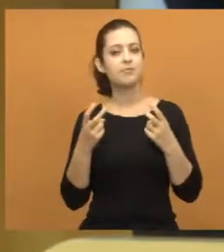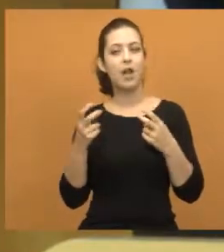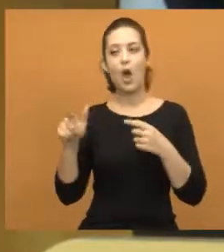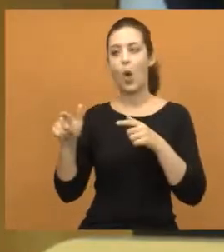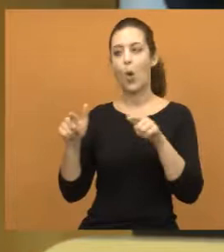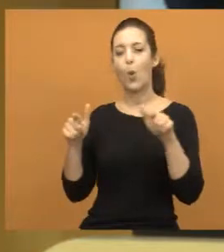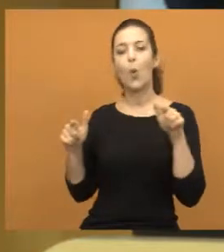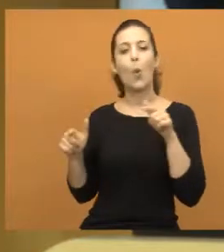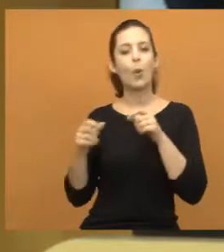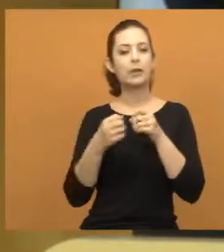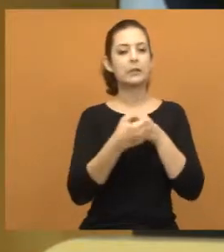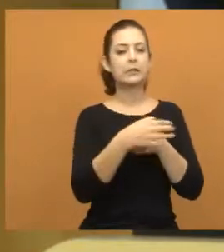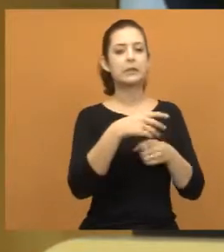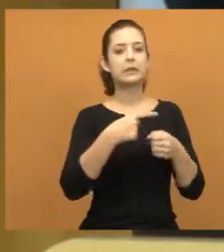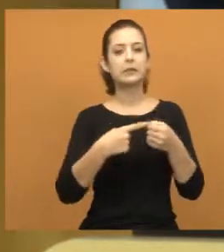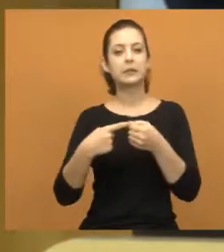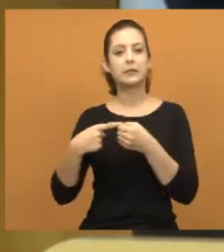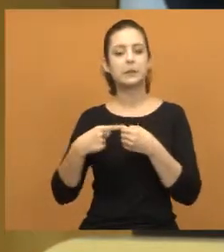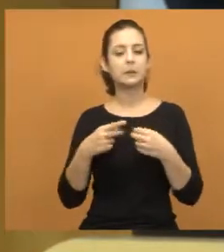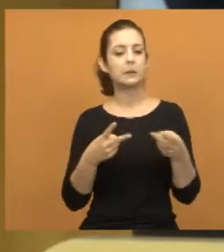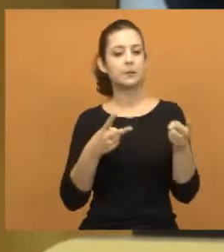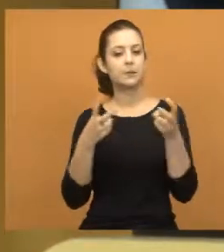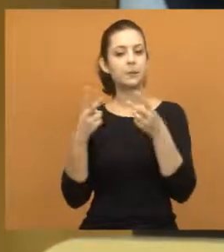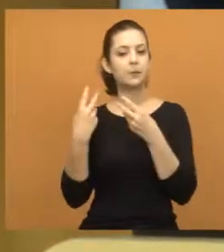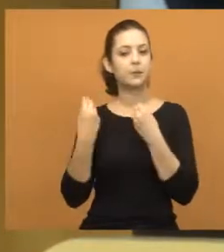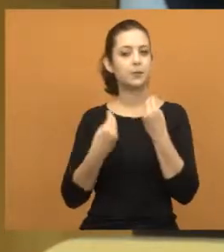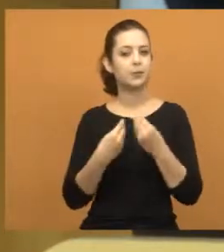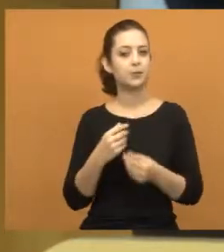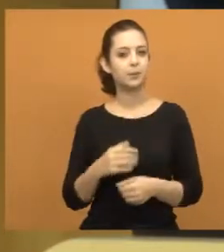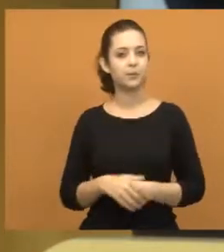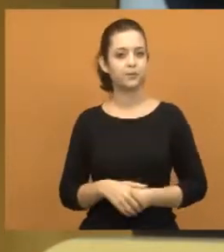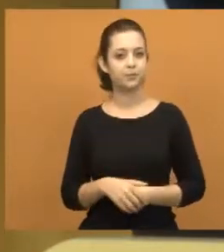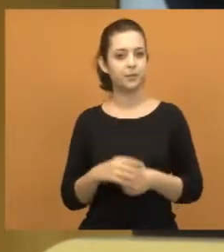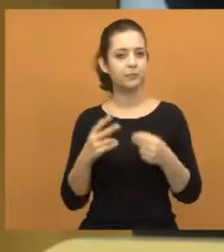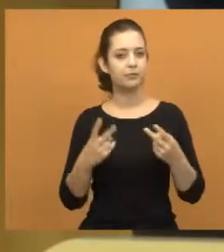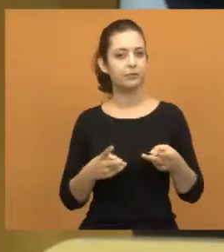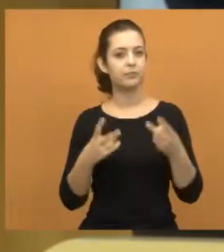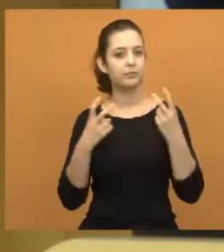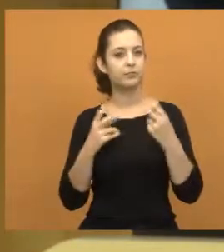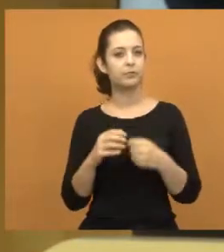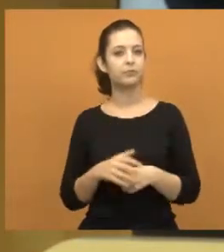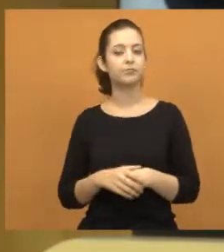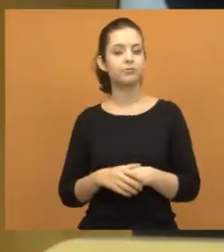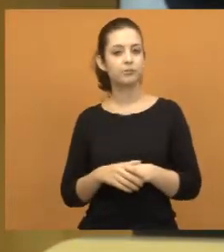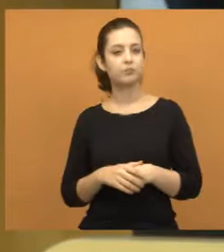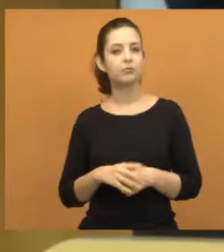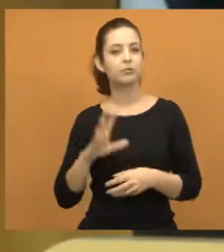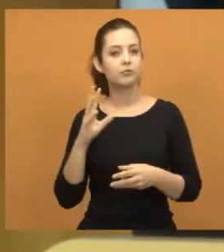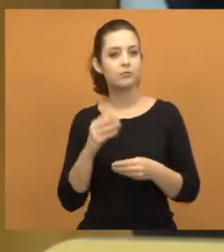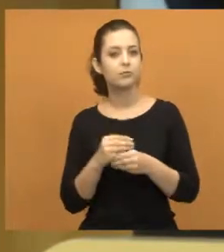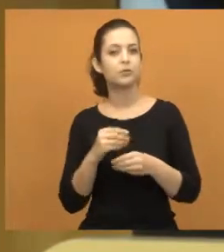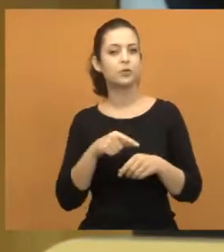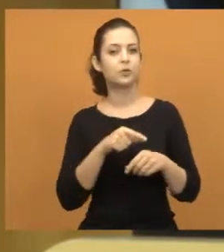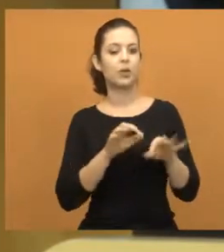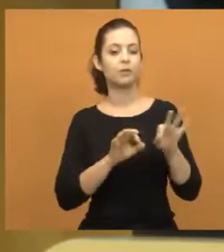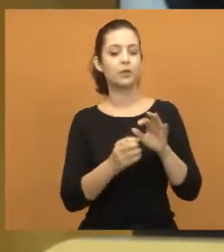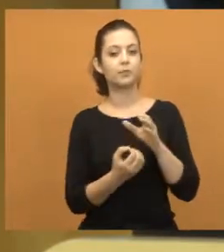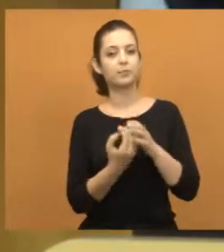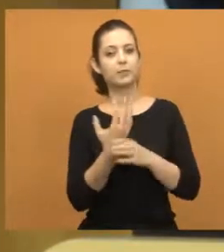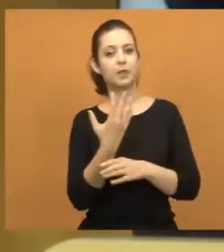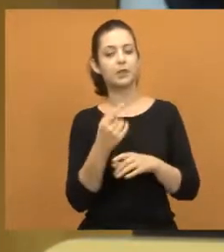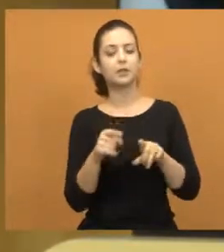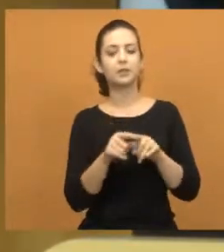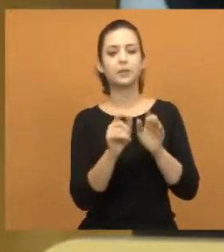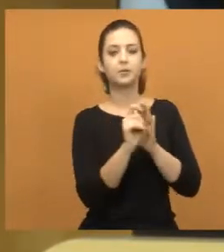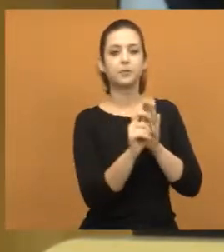outras cidades também, que a gente teve, olhou como funciona o projeto, a gente resolveu fazer esse projeto aqui na nossa cidade